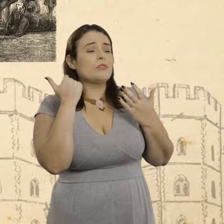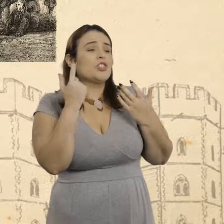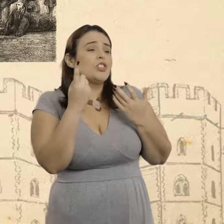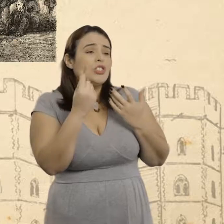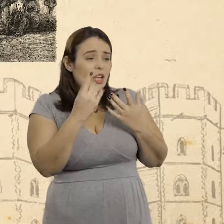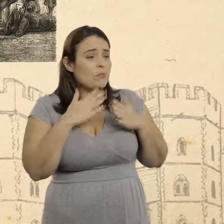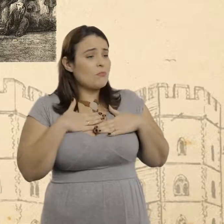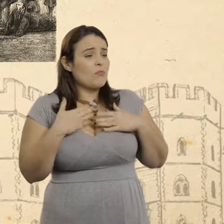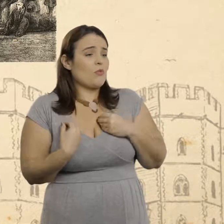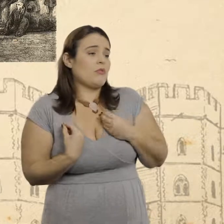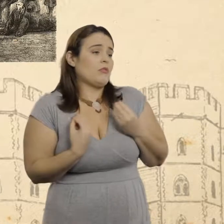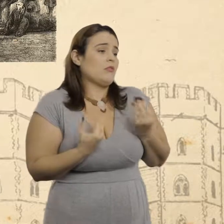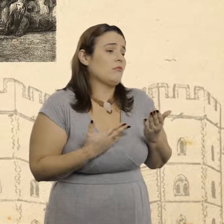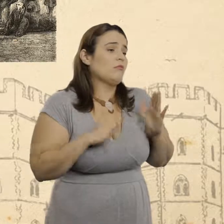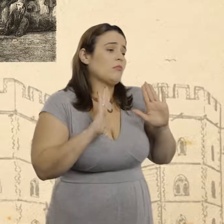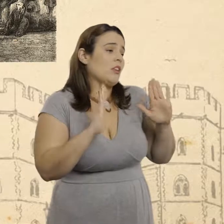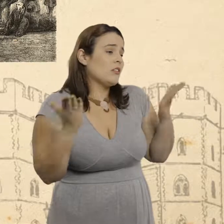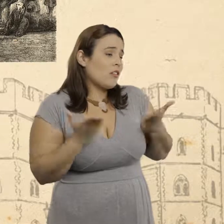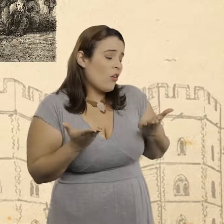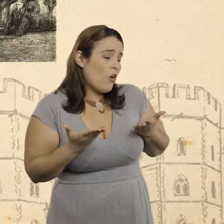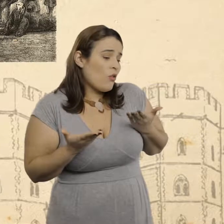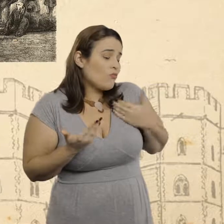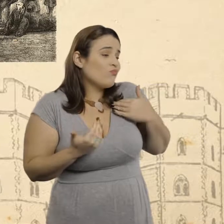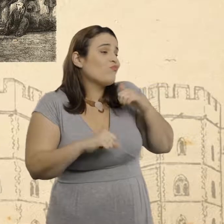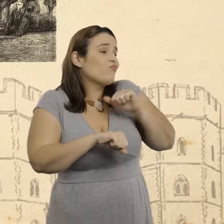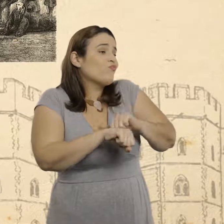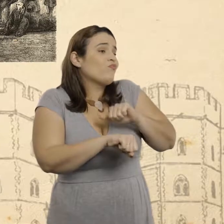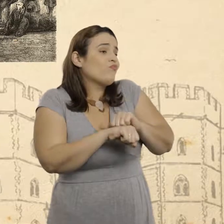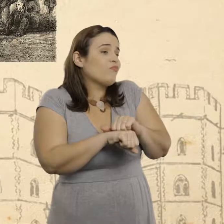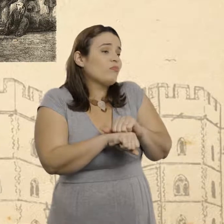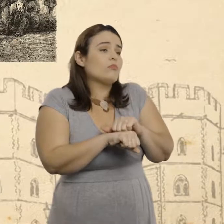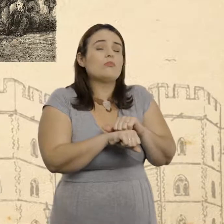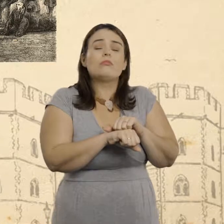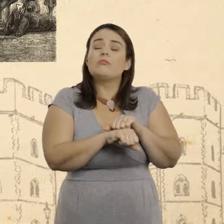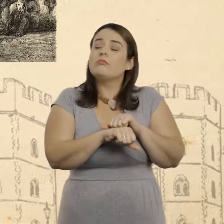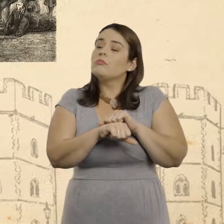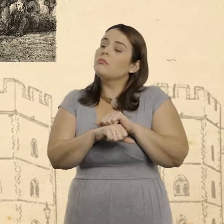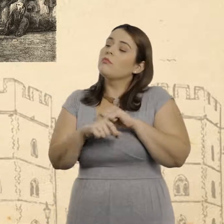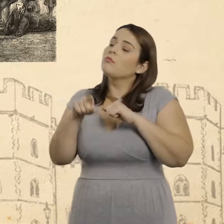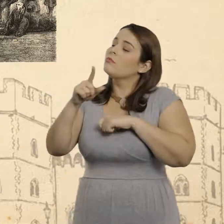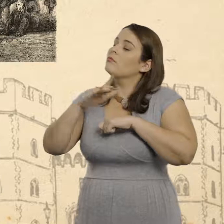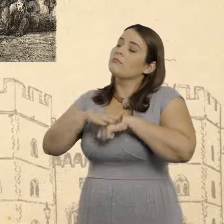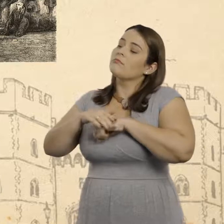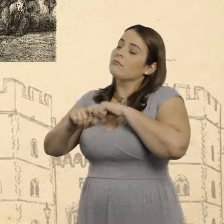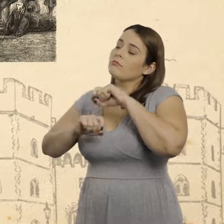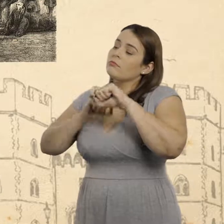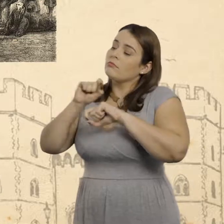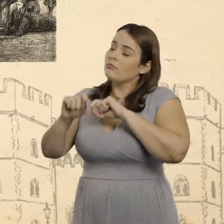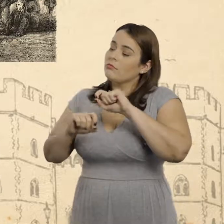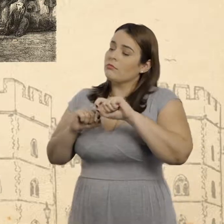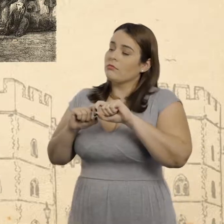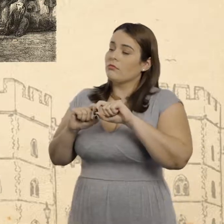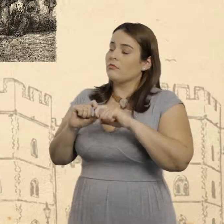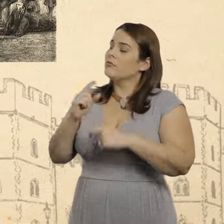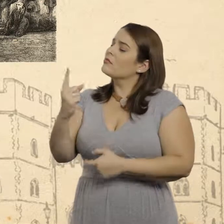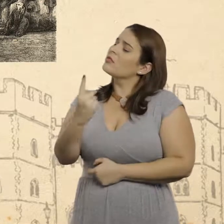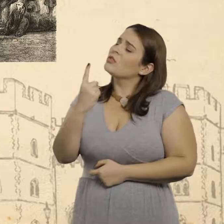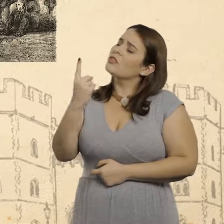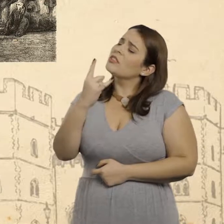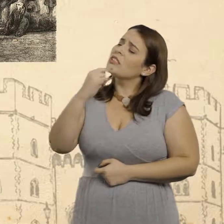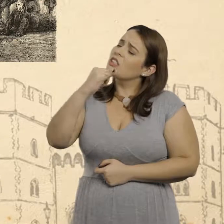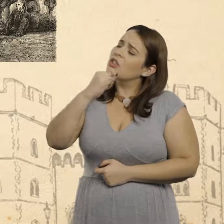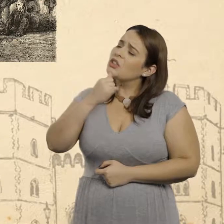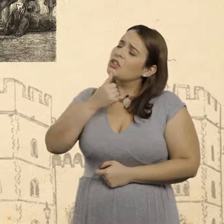toda a sua fortuna, mas que agora não tinha dinheiro algum. Aouda perguntou o que o Sr. Fogg ia fazer.